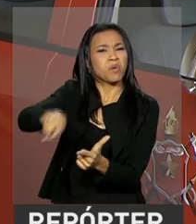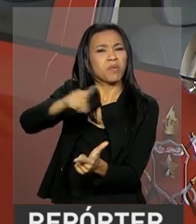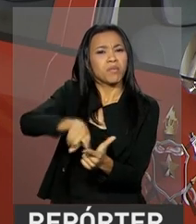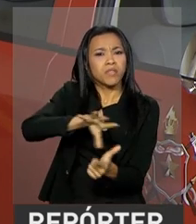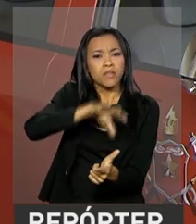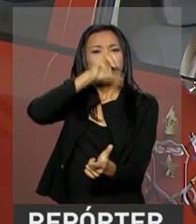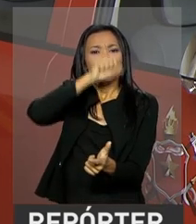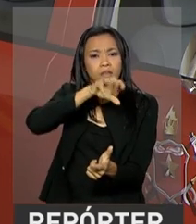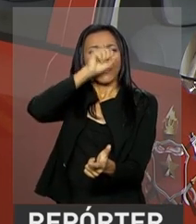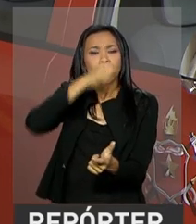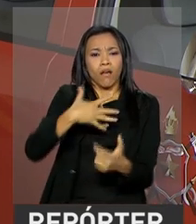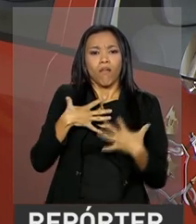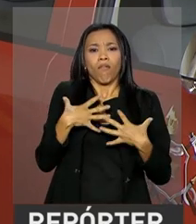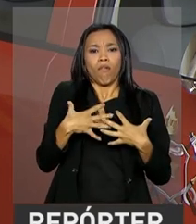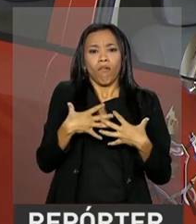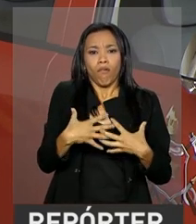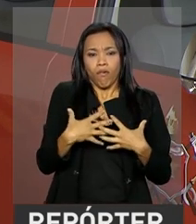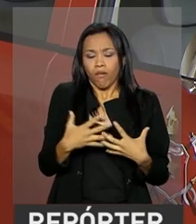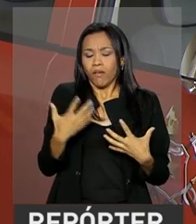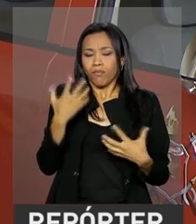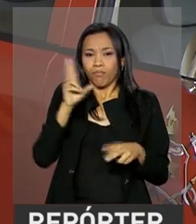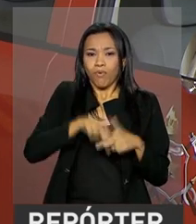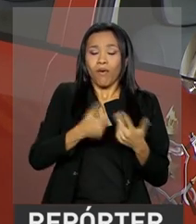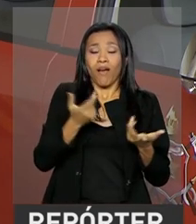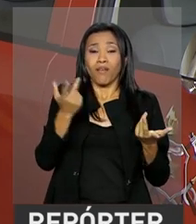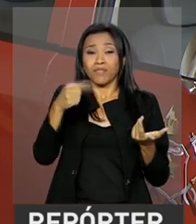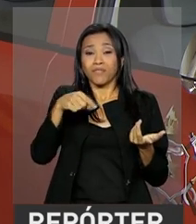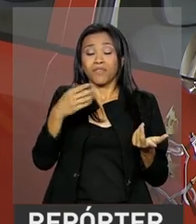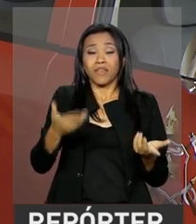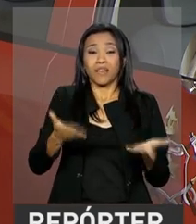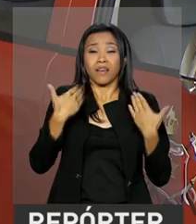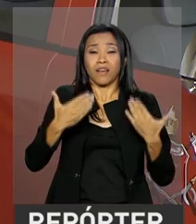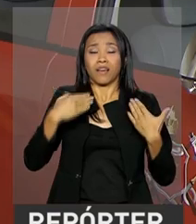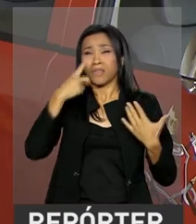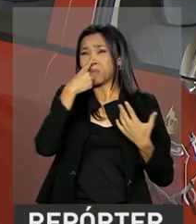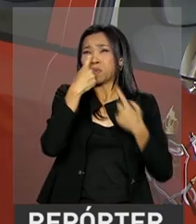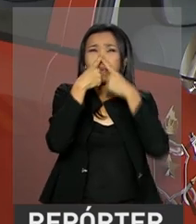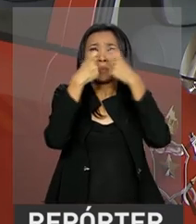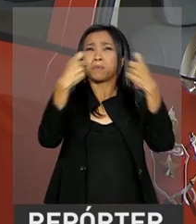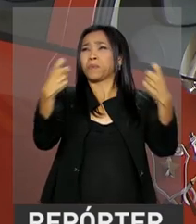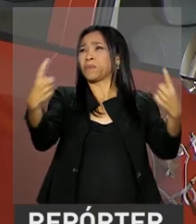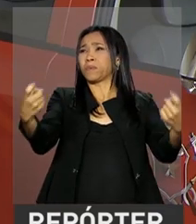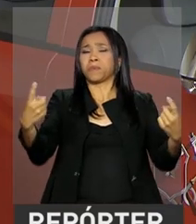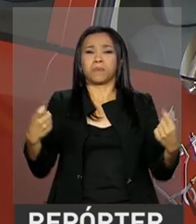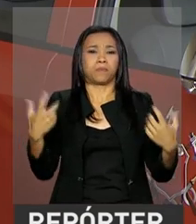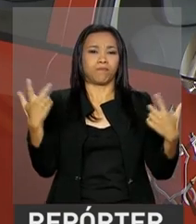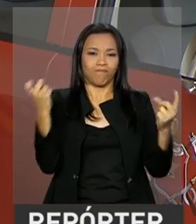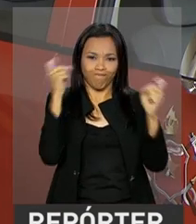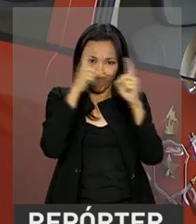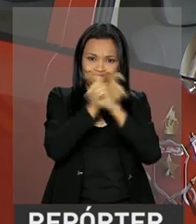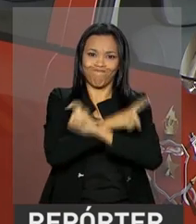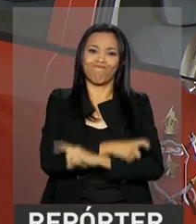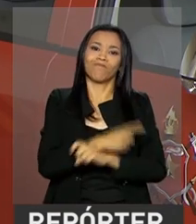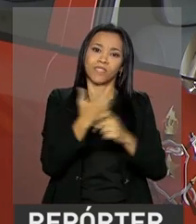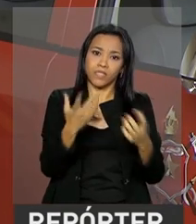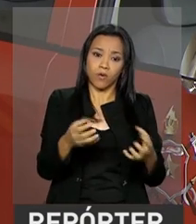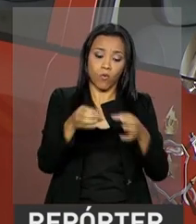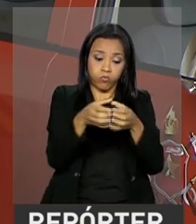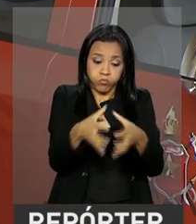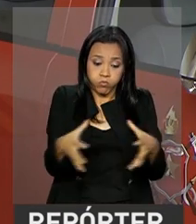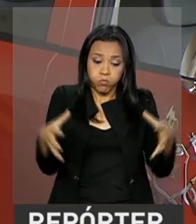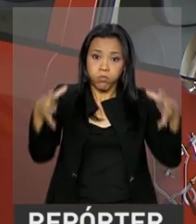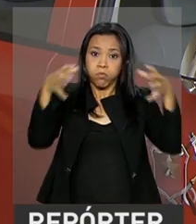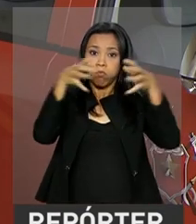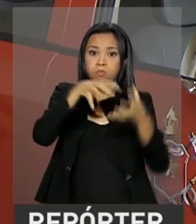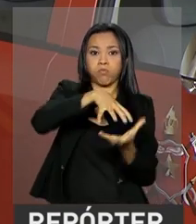nessa época que os hospitais começam a ficar cheios por conta da baixa umidade por conta da poluição e lembrando que soltar esse tipo de balões é